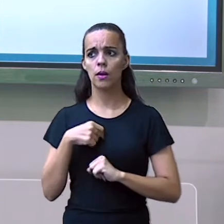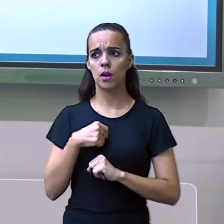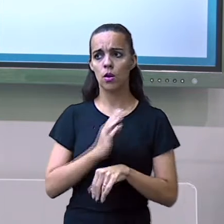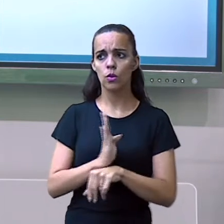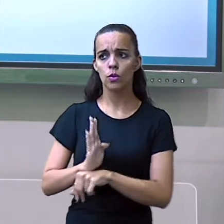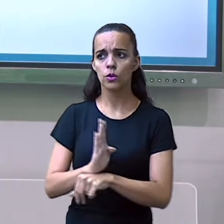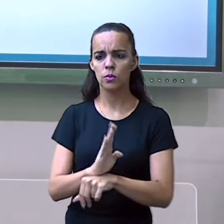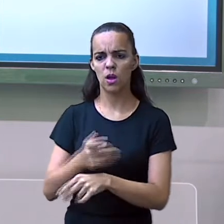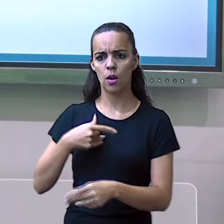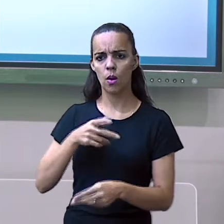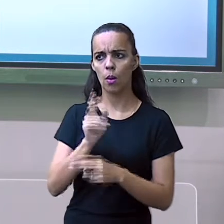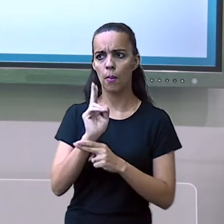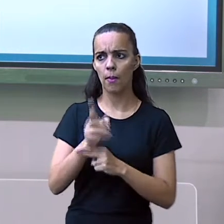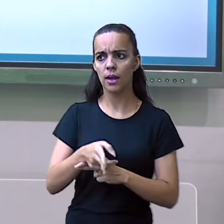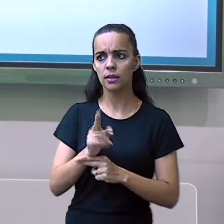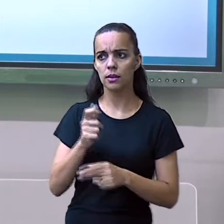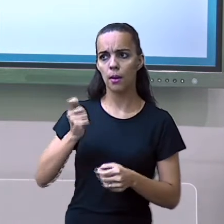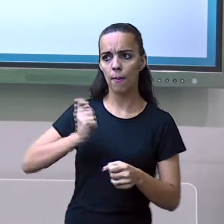tubarão-martelo,